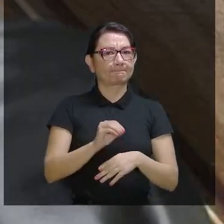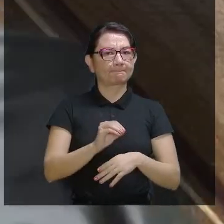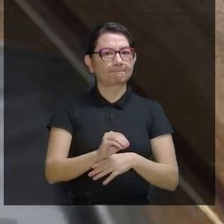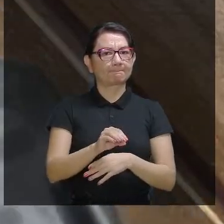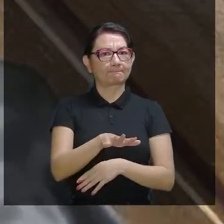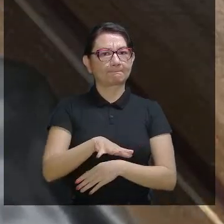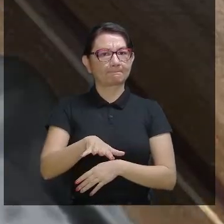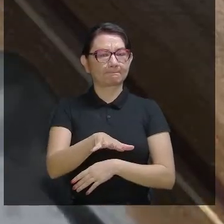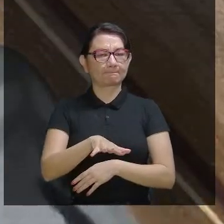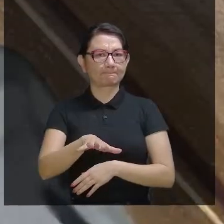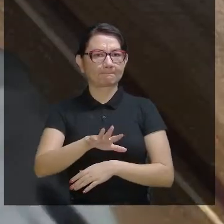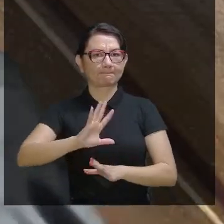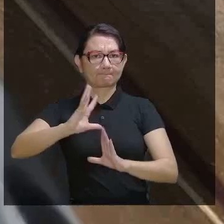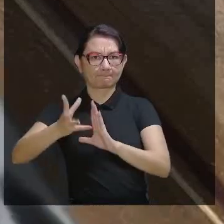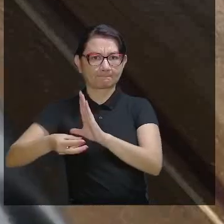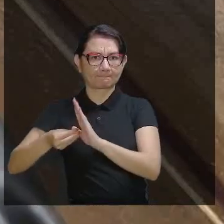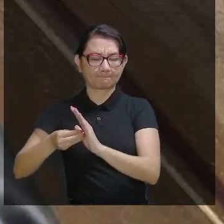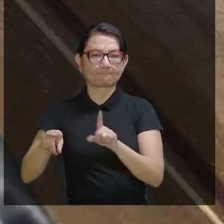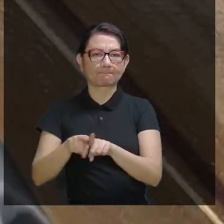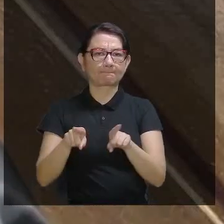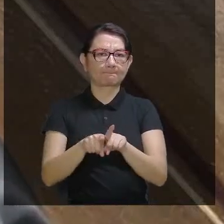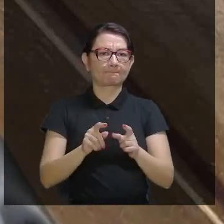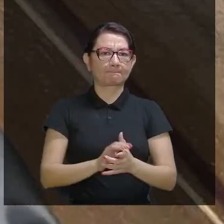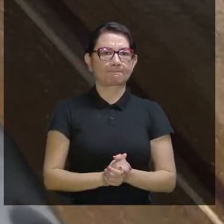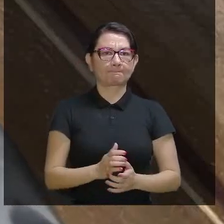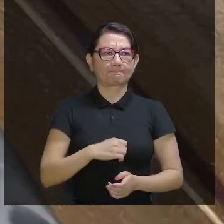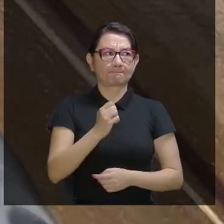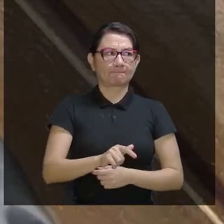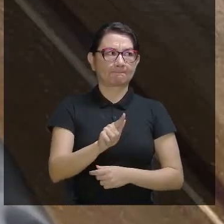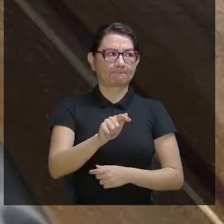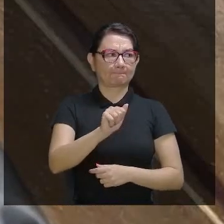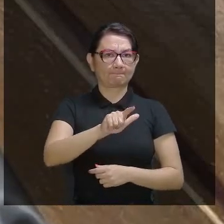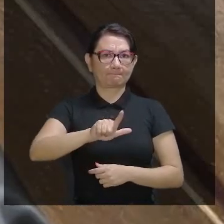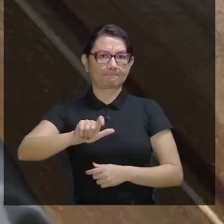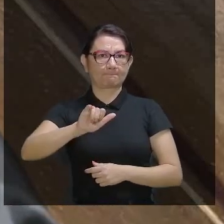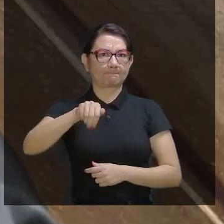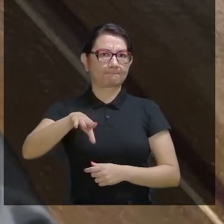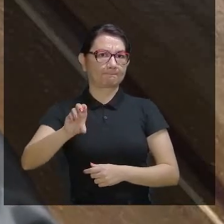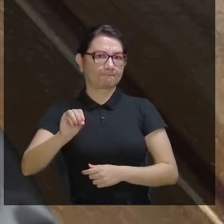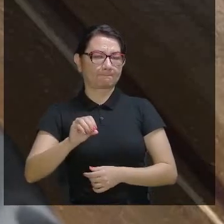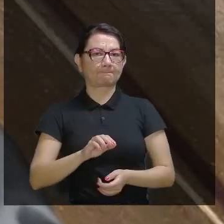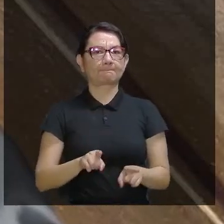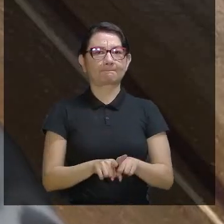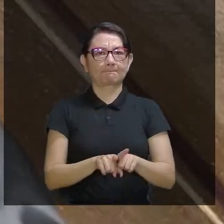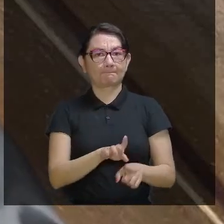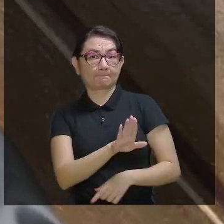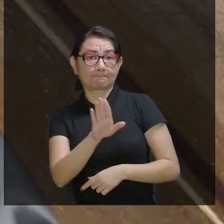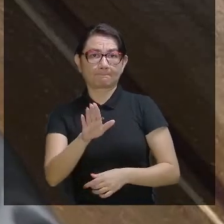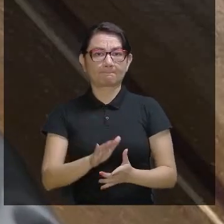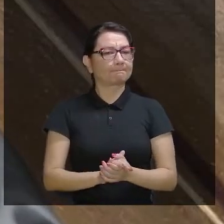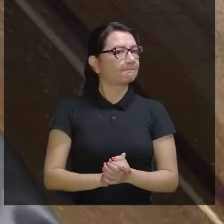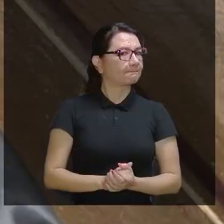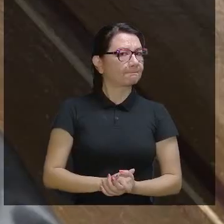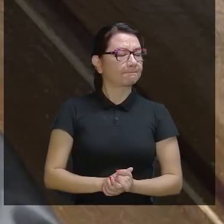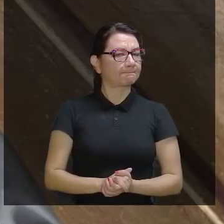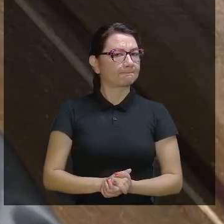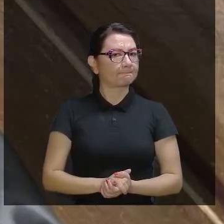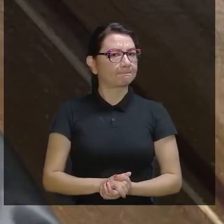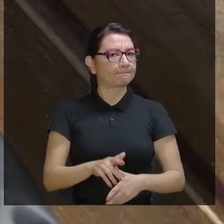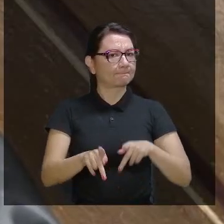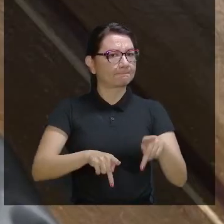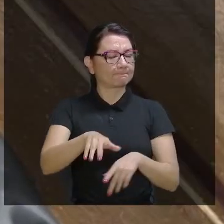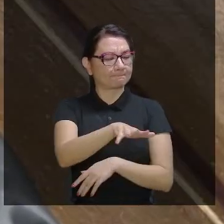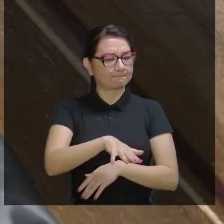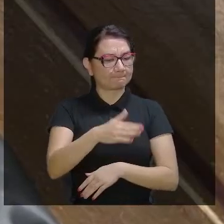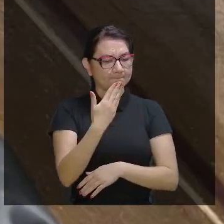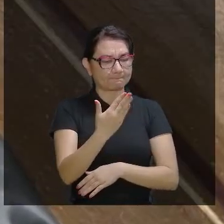populações quilombolas. Recentemente, o doutor Galiano Sei esteve junto à população, a nossa escola muito preocupada com a população ribeirinha